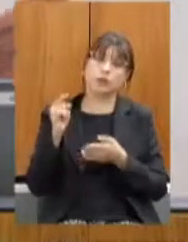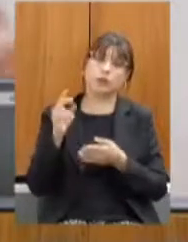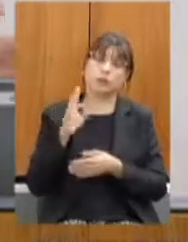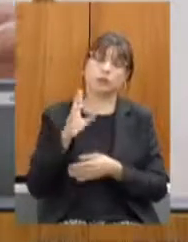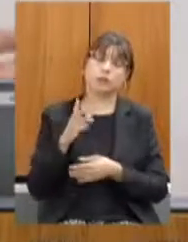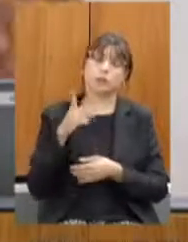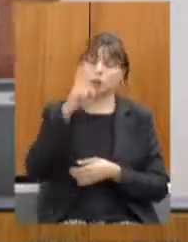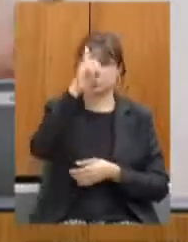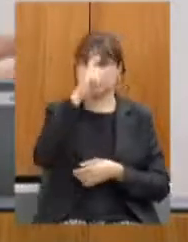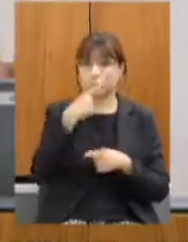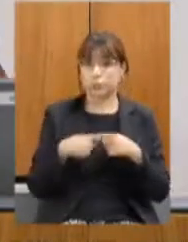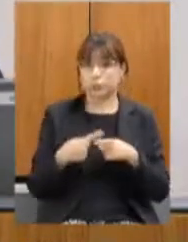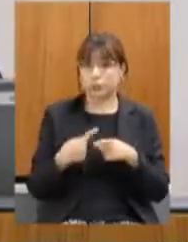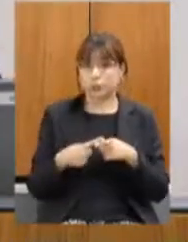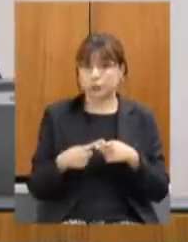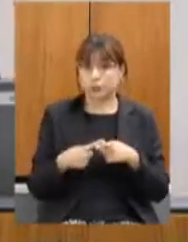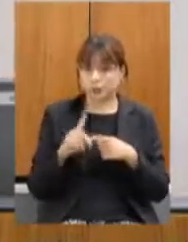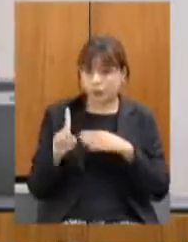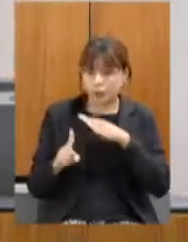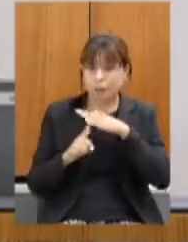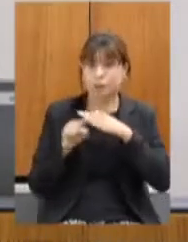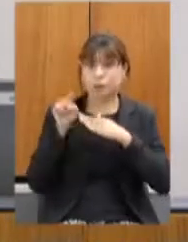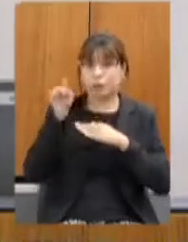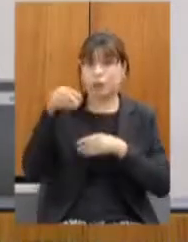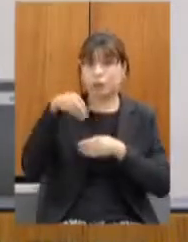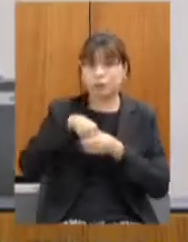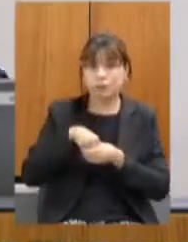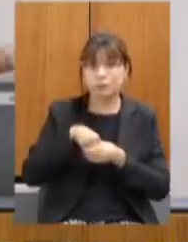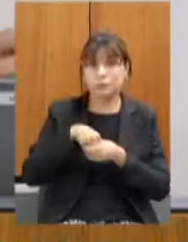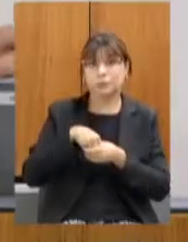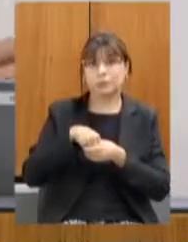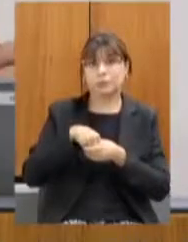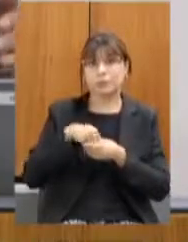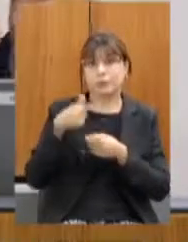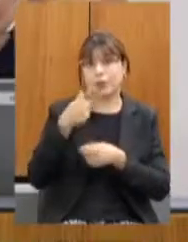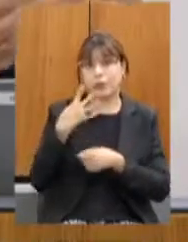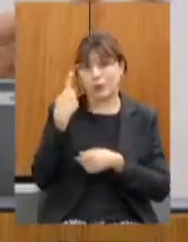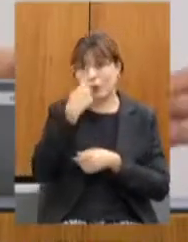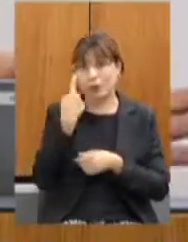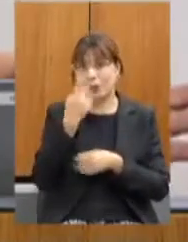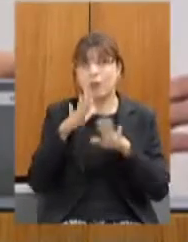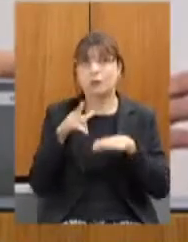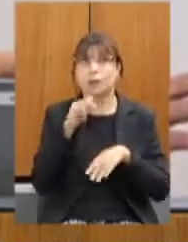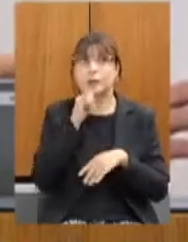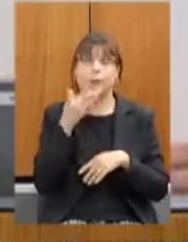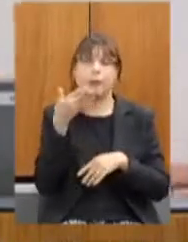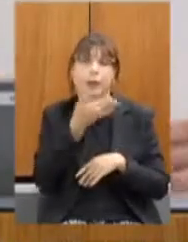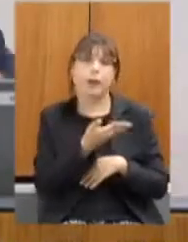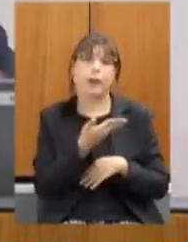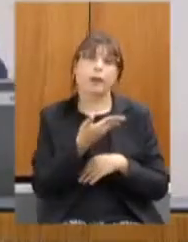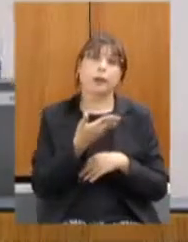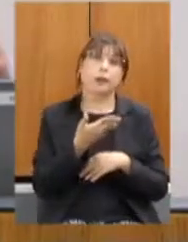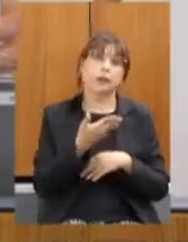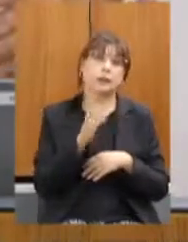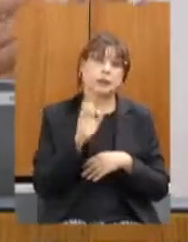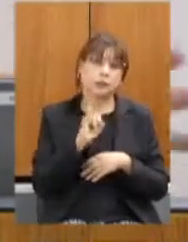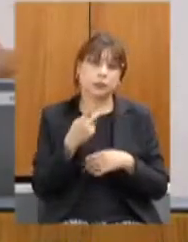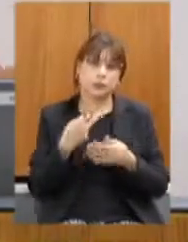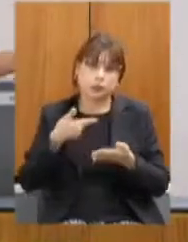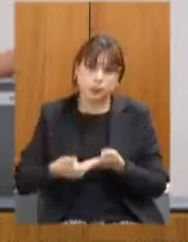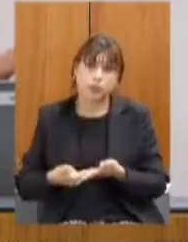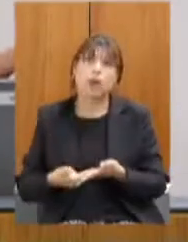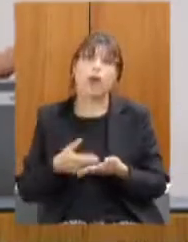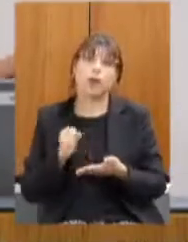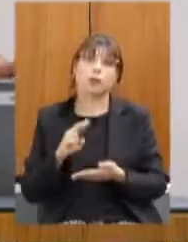tô o sentimento que é feito no pronto-socorro do Hospital Universitário Às vezes a pessoa vai fazer uma consulta se ele internado